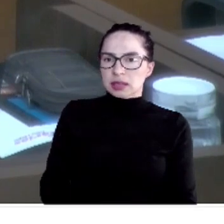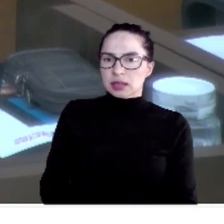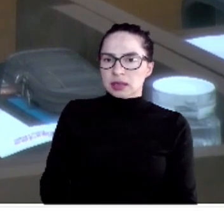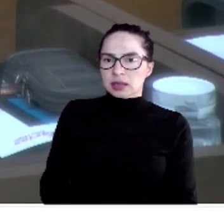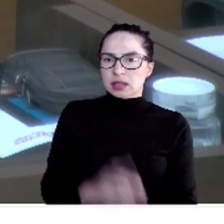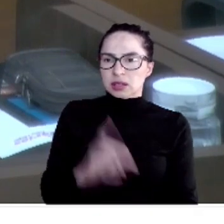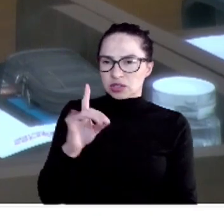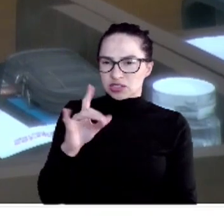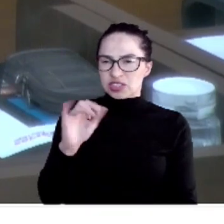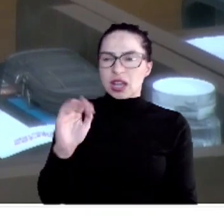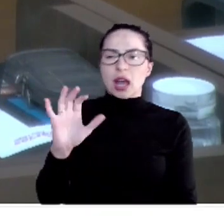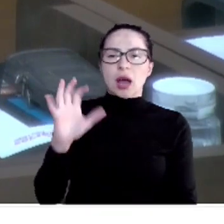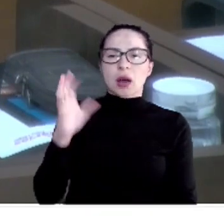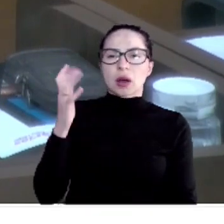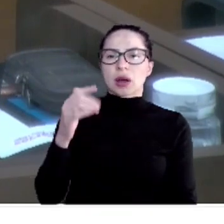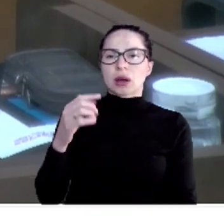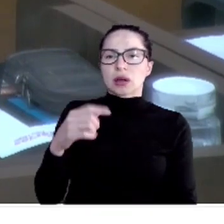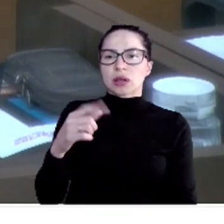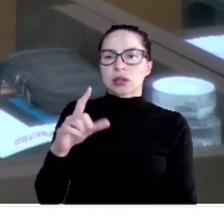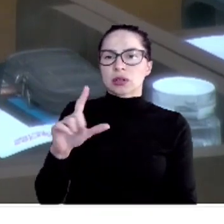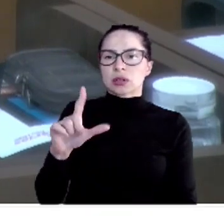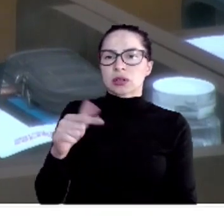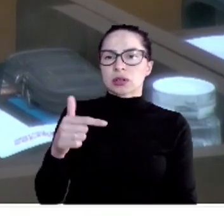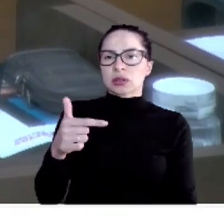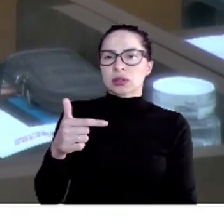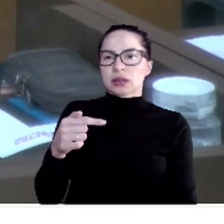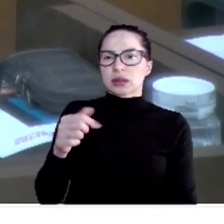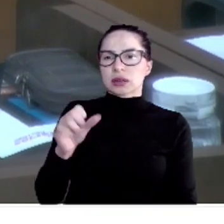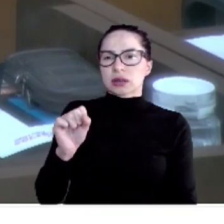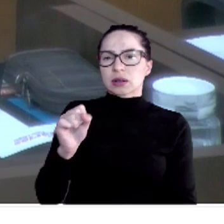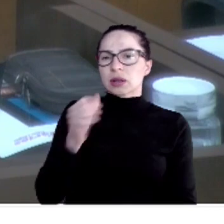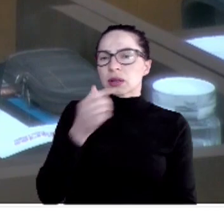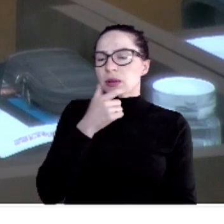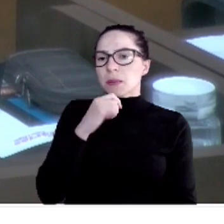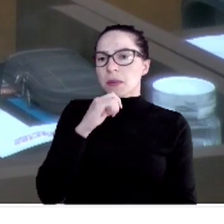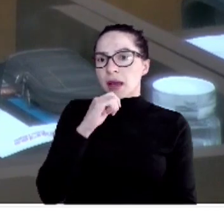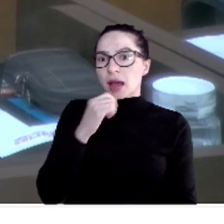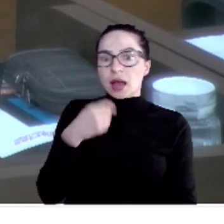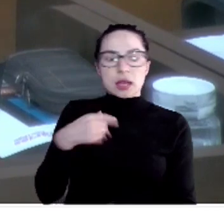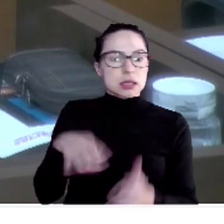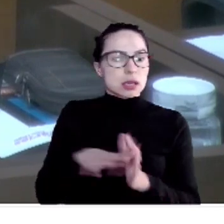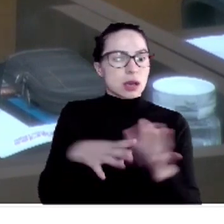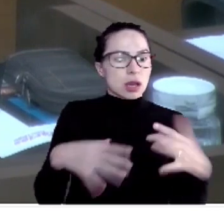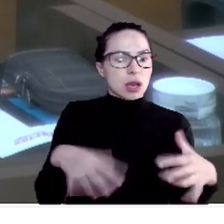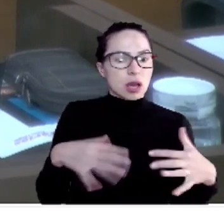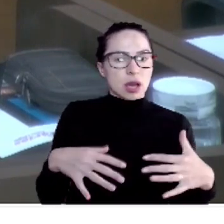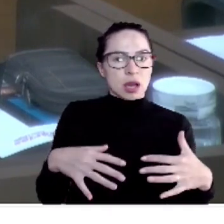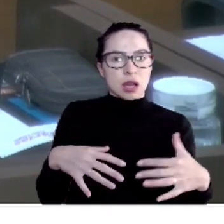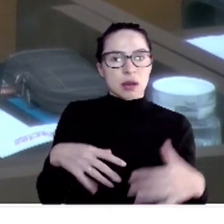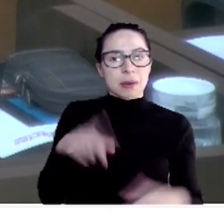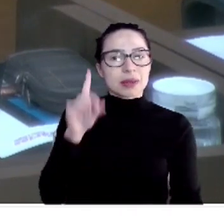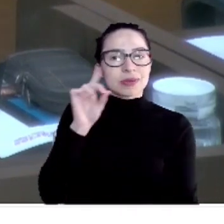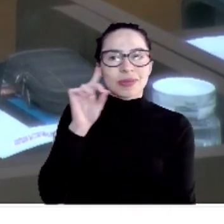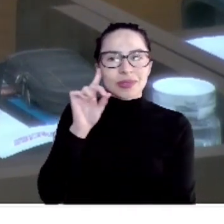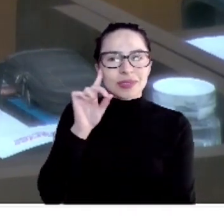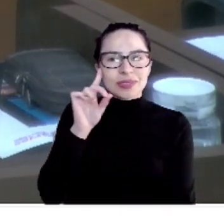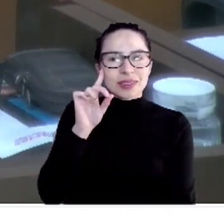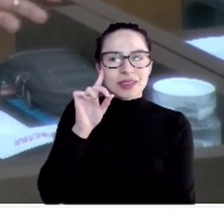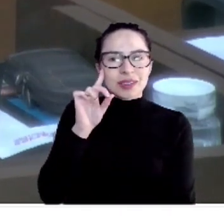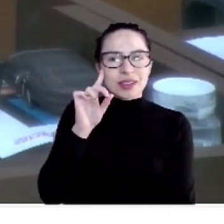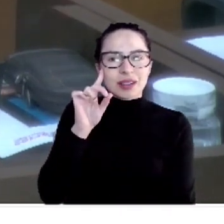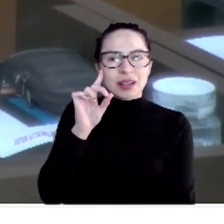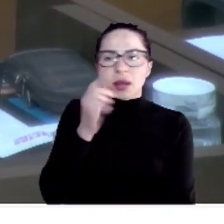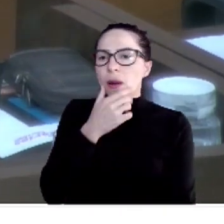isso, 278 pais apareceu lá na porta desesperado. Mas no dia a dia, eles mal